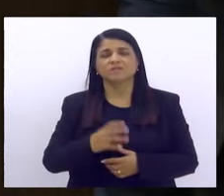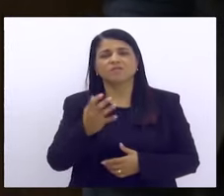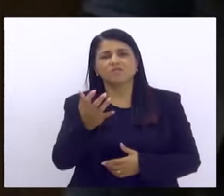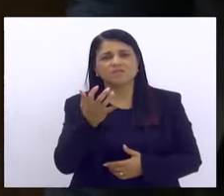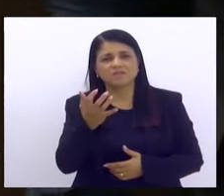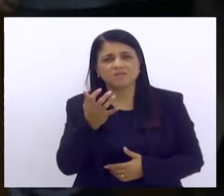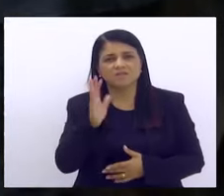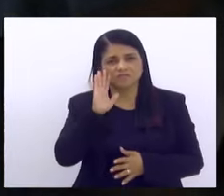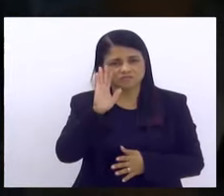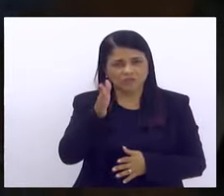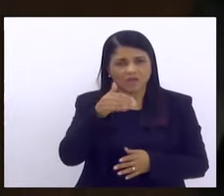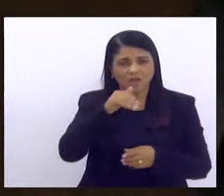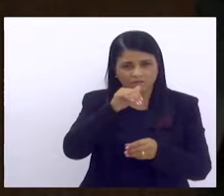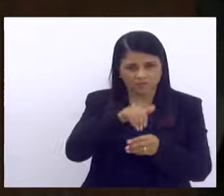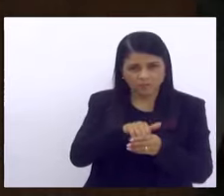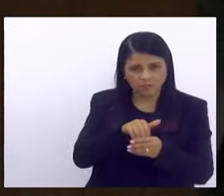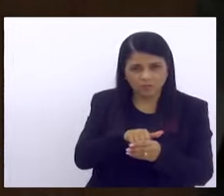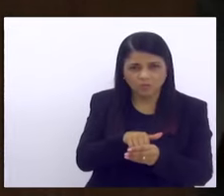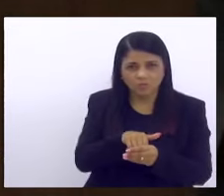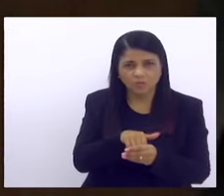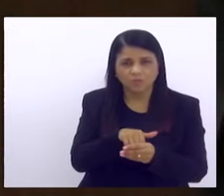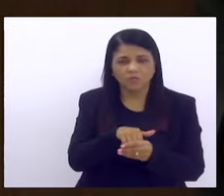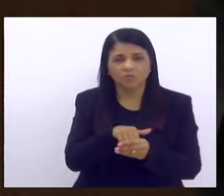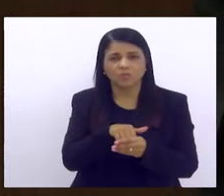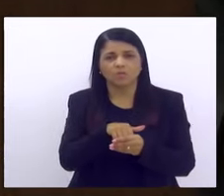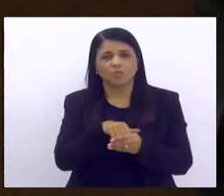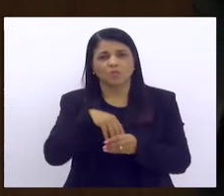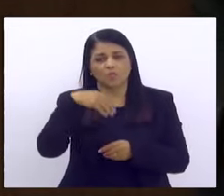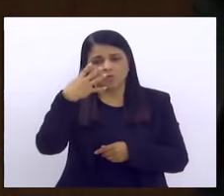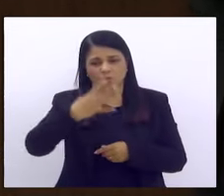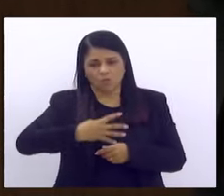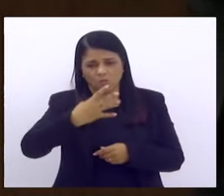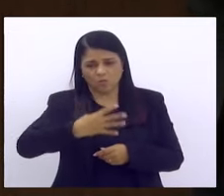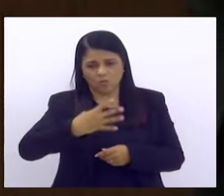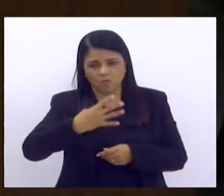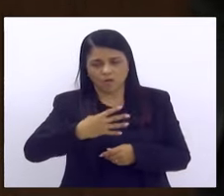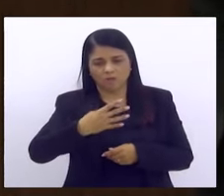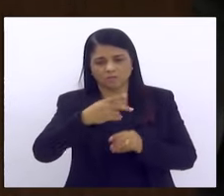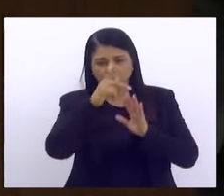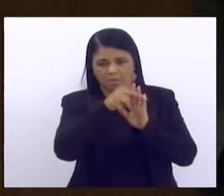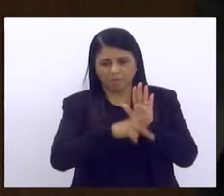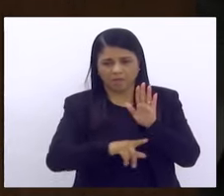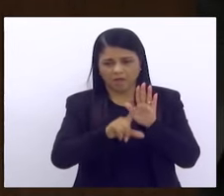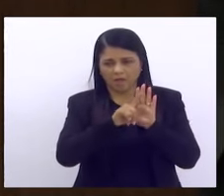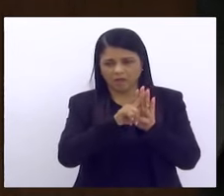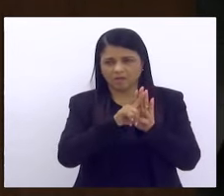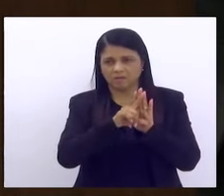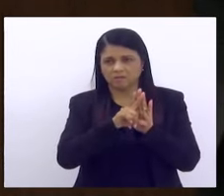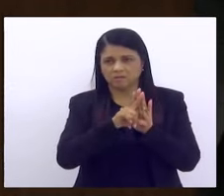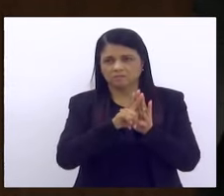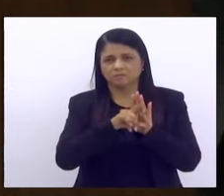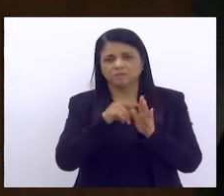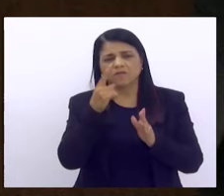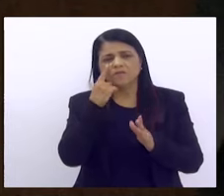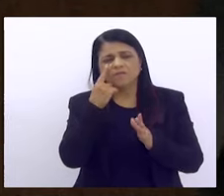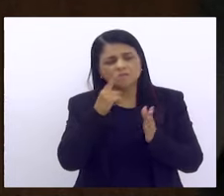senhora já votou o quarto projeto da pauta. Quer verificar para